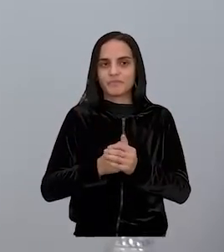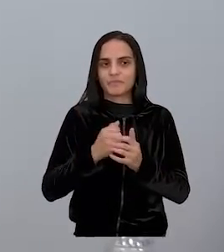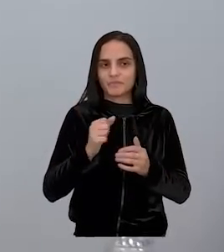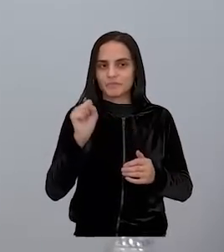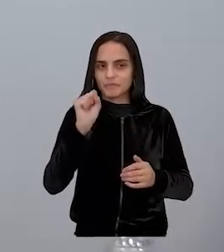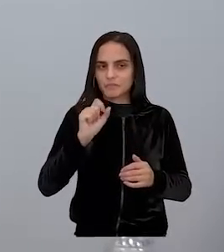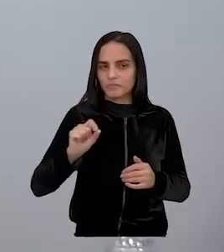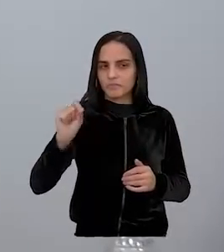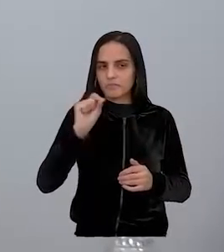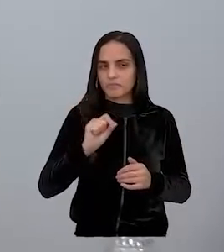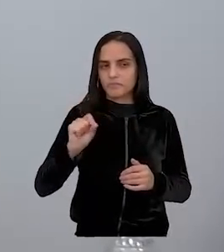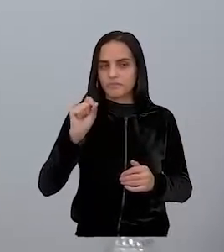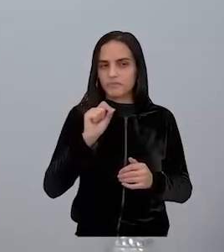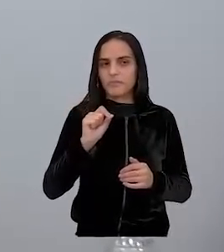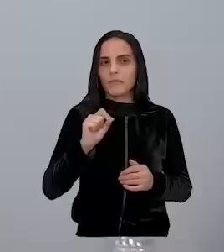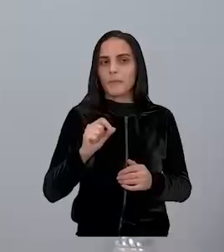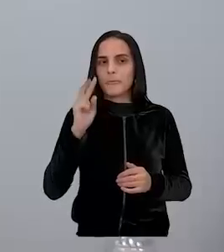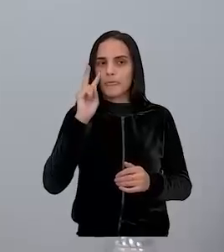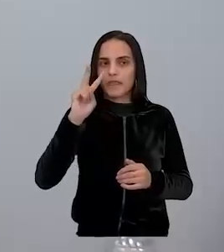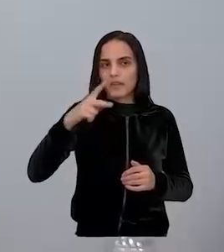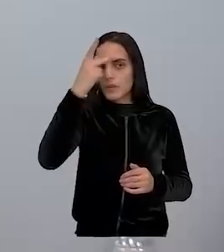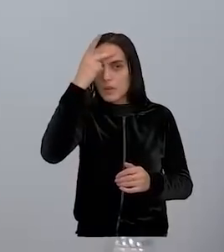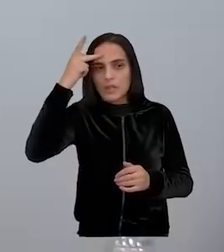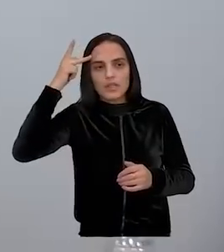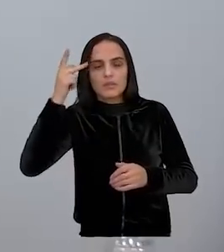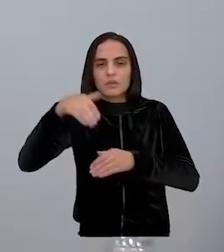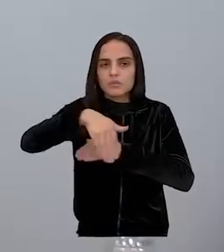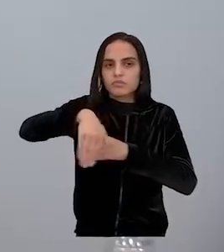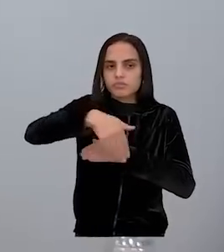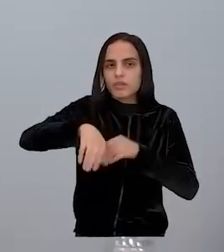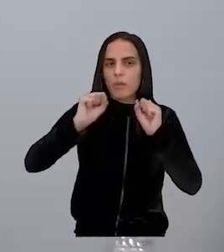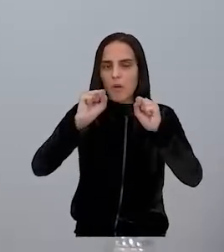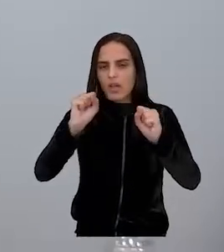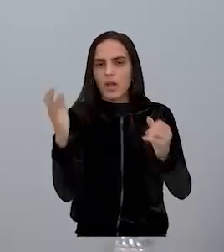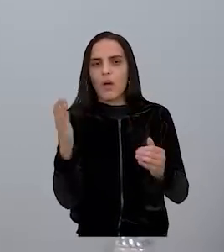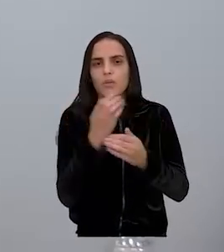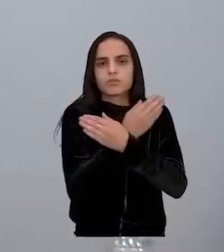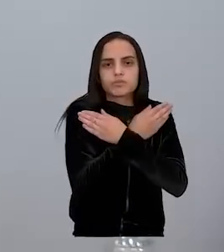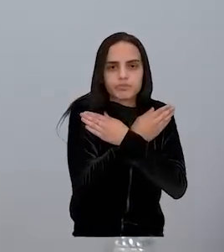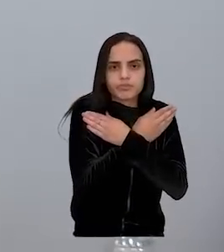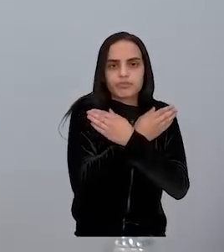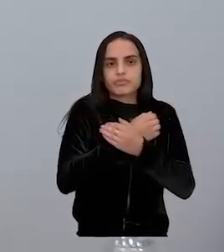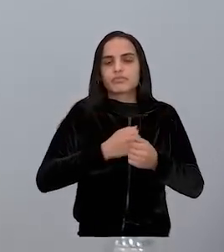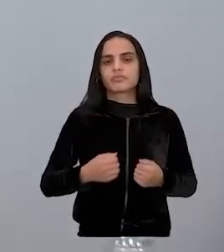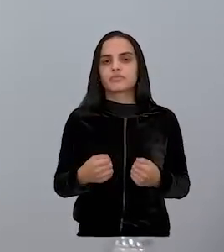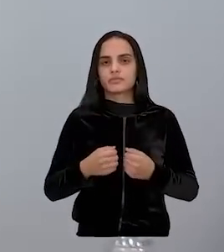era aquele que ele vai pegando a pessoa na rua e fala, eu posso te dar um abraço? Você é fulano de tal, não é?